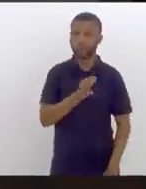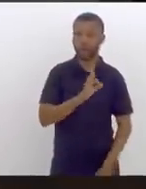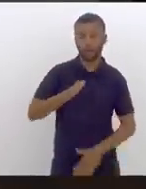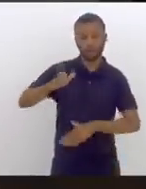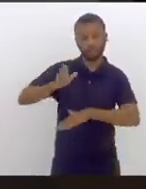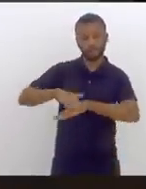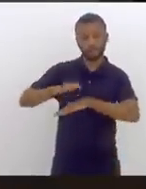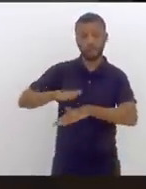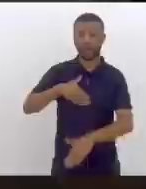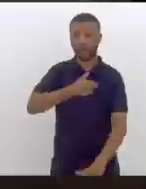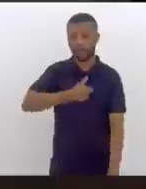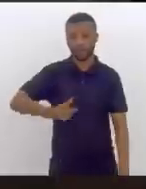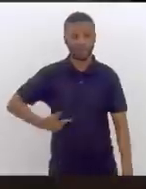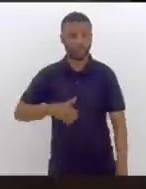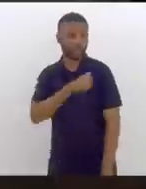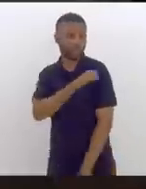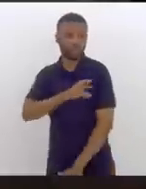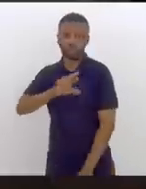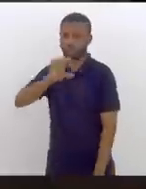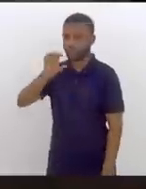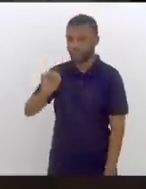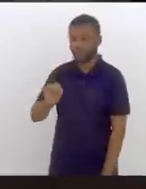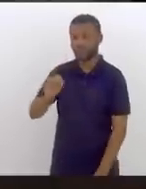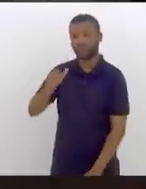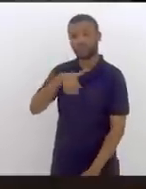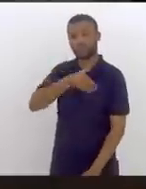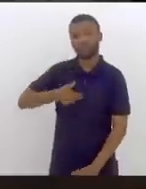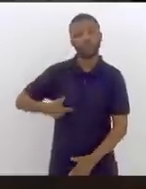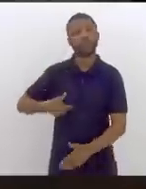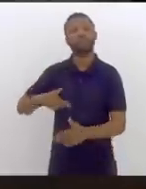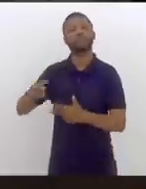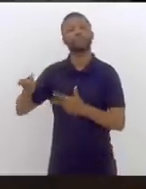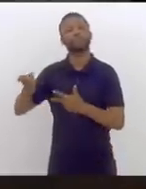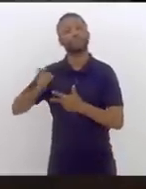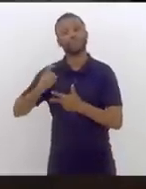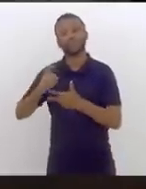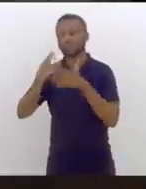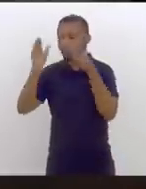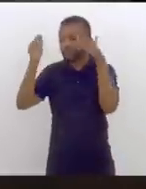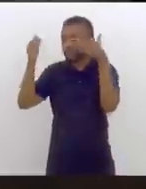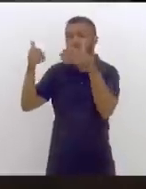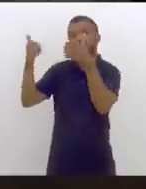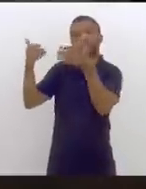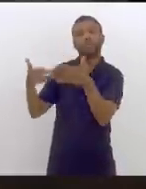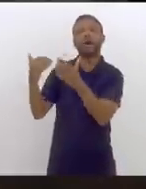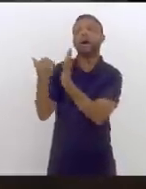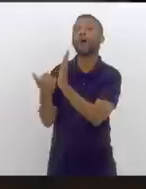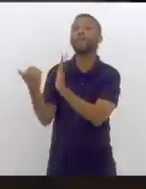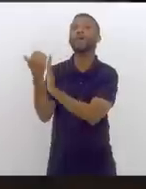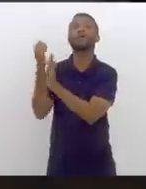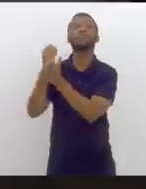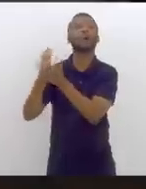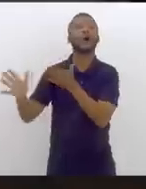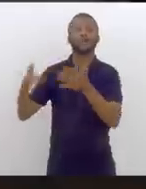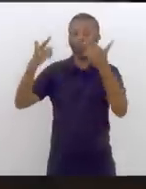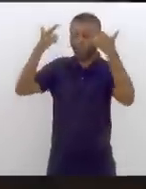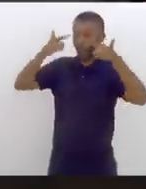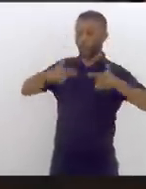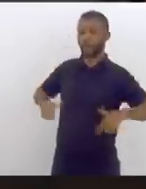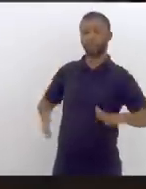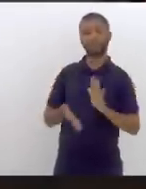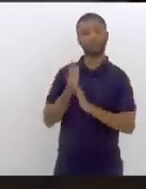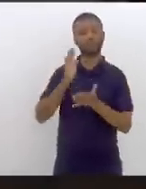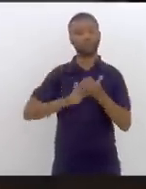do estado no Poder Executivo legislar sobre isso é aumento de gastos não nos compete mas apenas